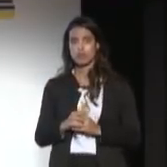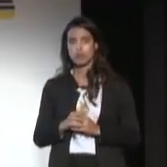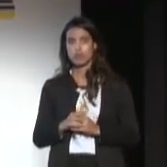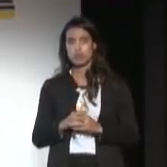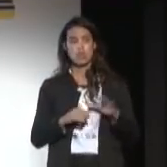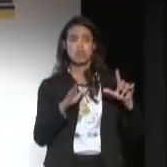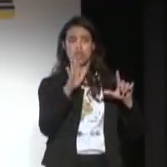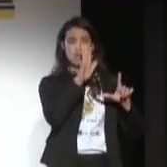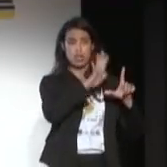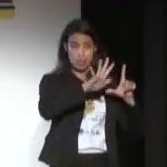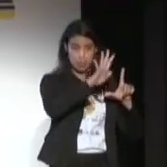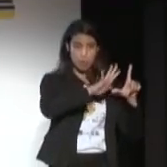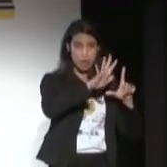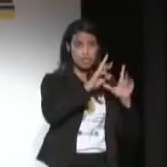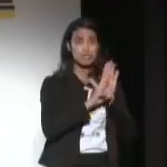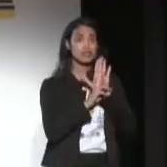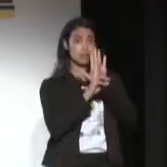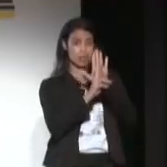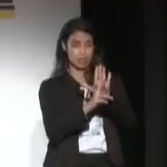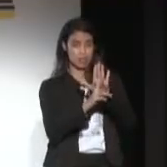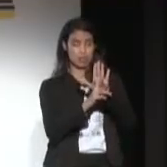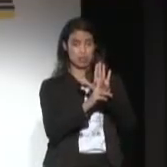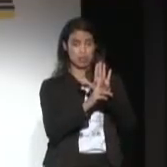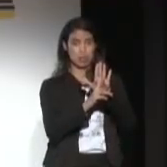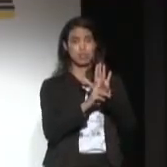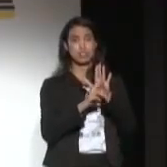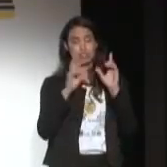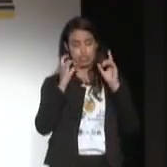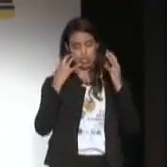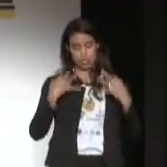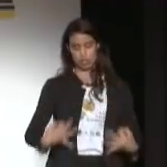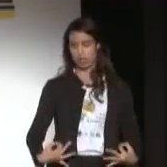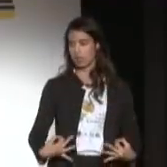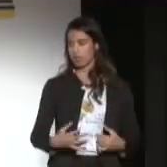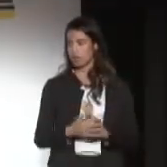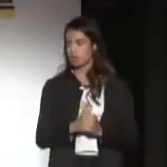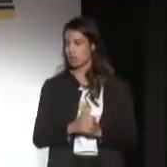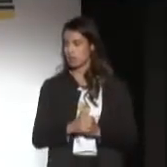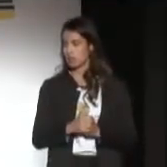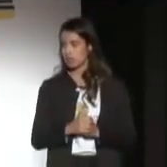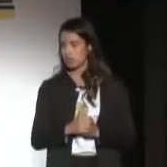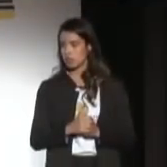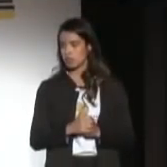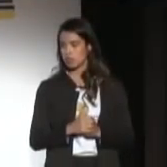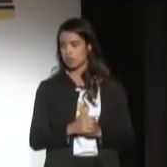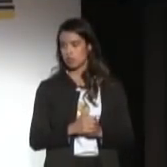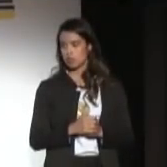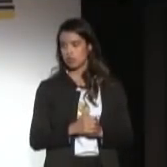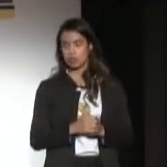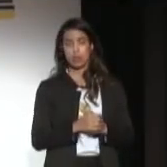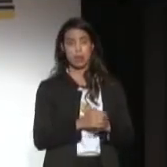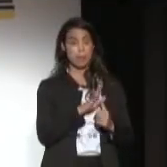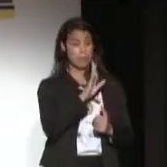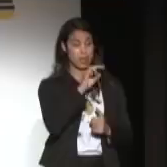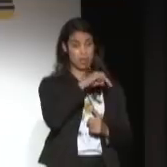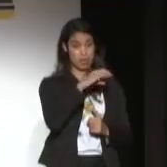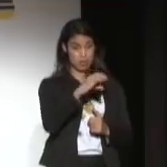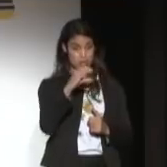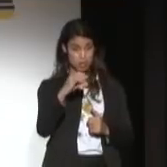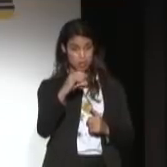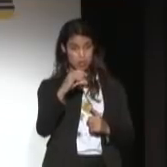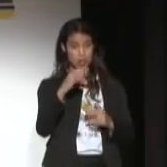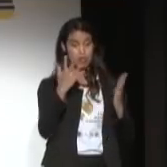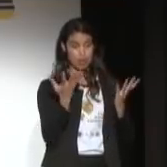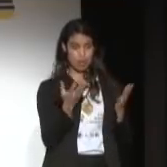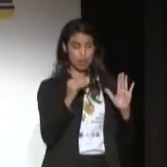para estar aqui, mas que representam um pouco do que é dignidade. Tá? Essas são as classes onde a BNCC serão